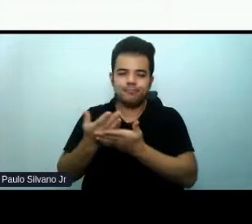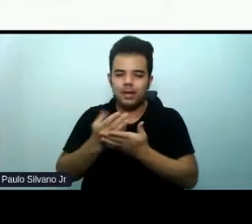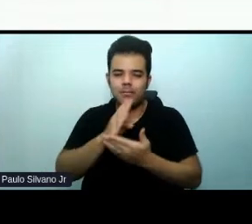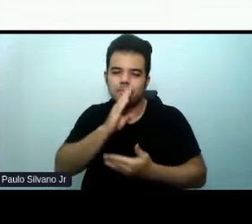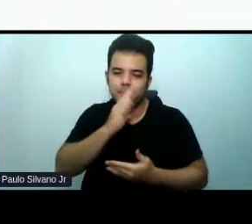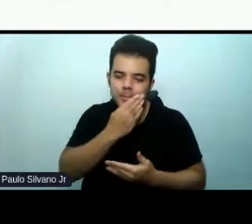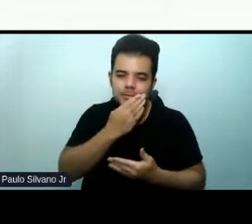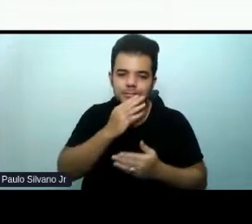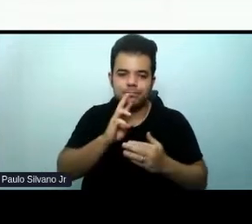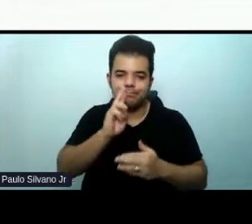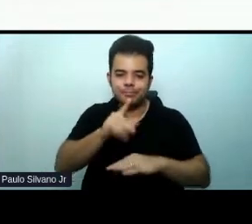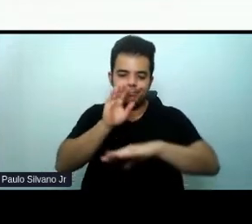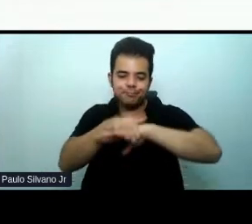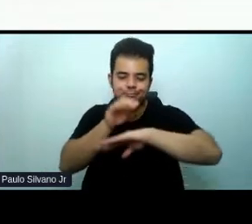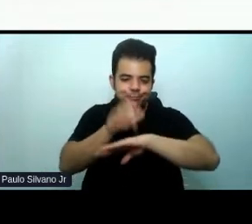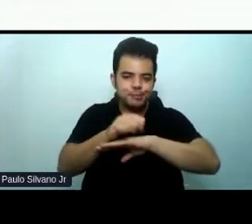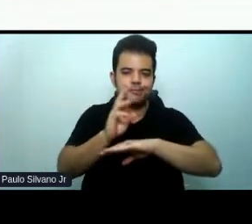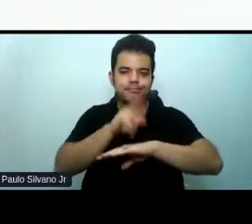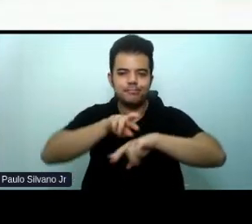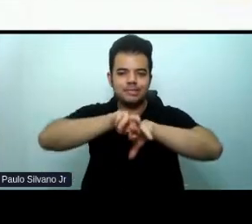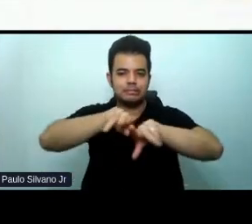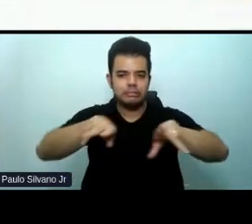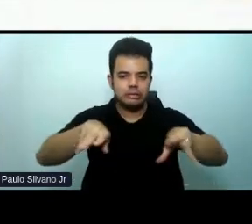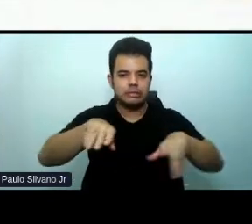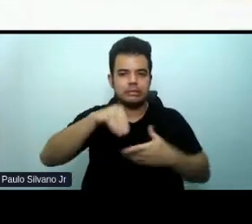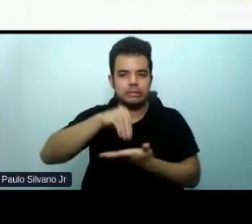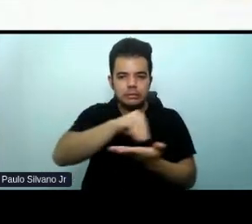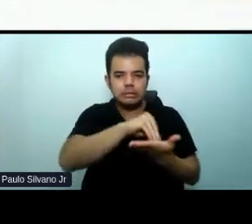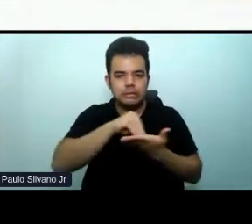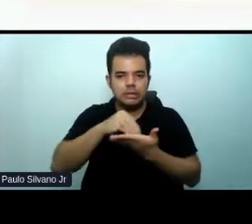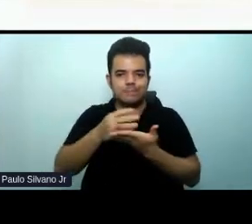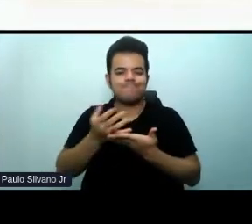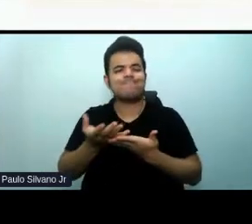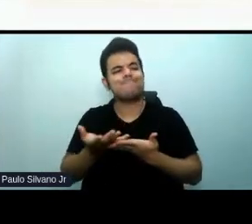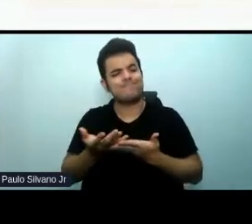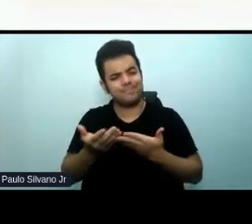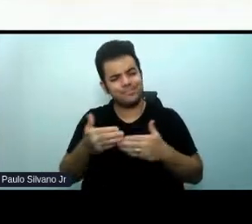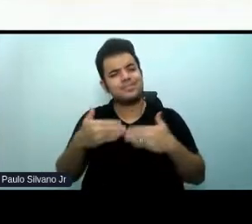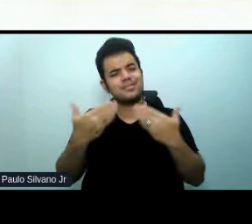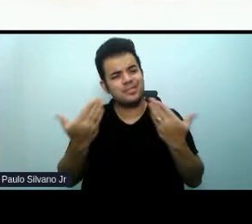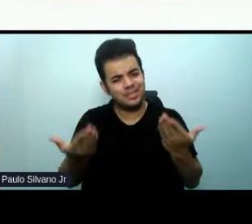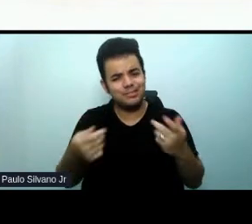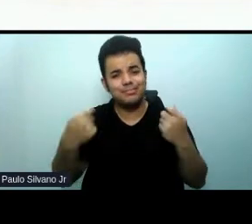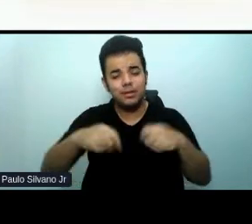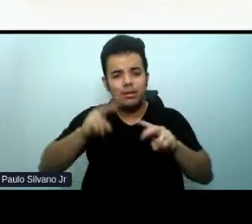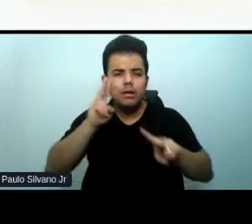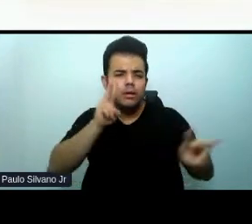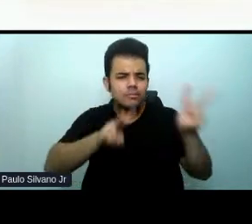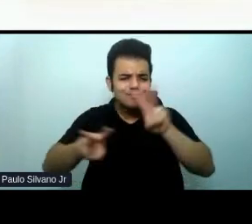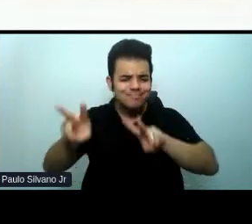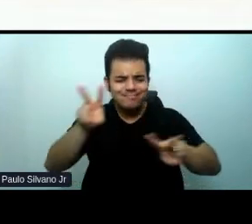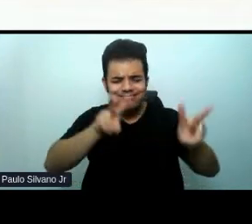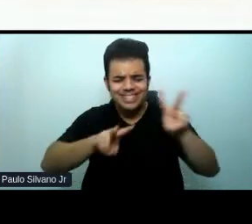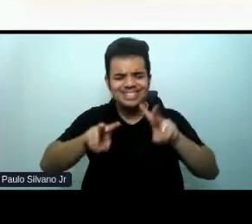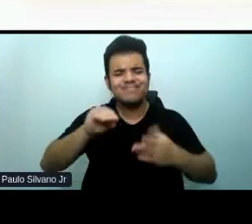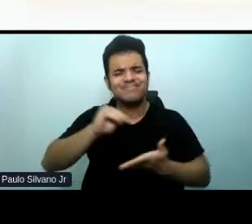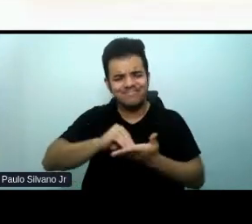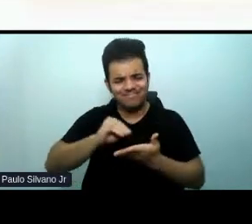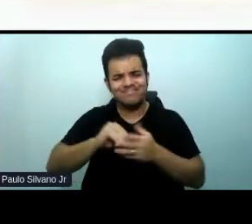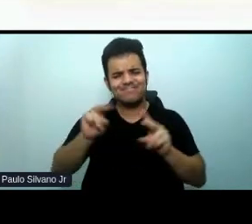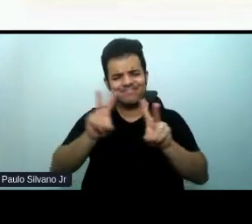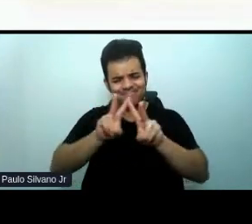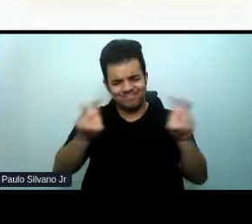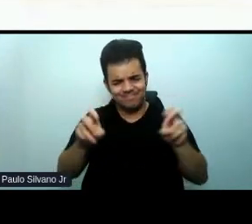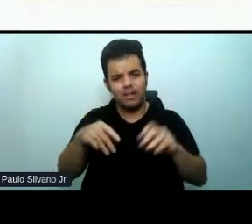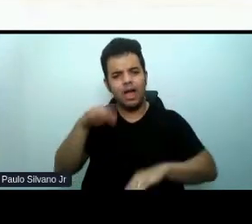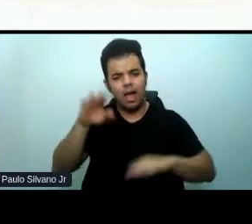interpretação de baixa qualidade, né? Então é preciso. Eu vejo muito dessa questão quando